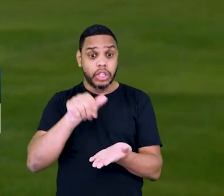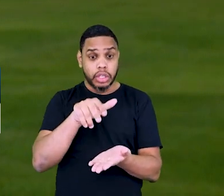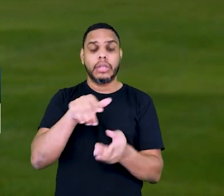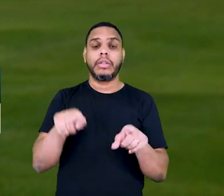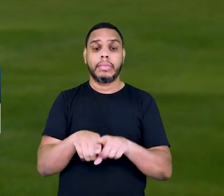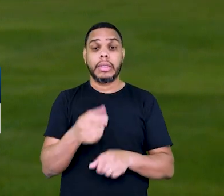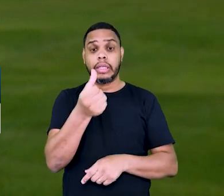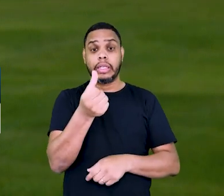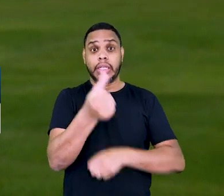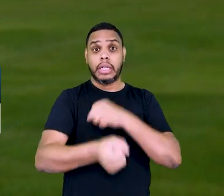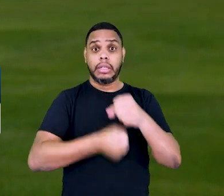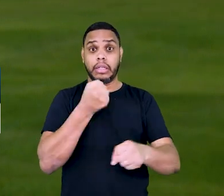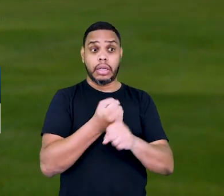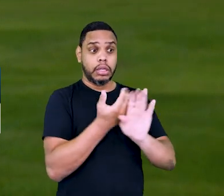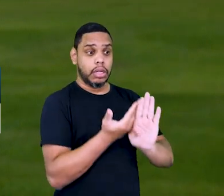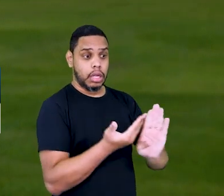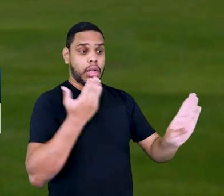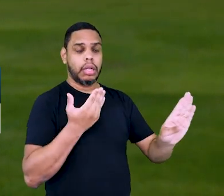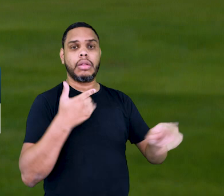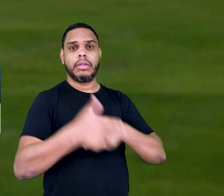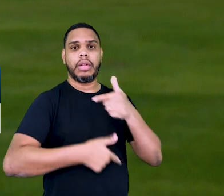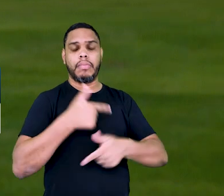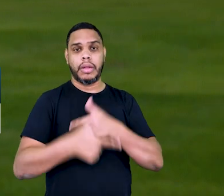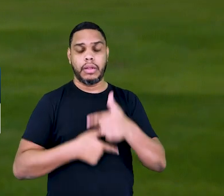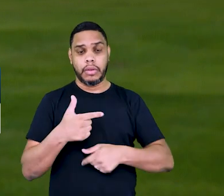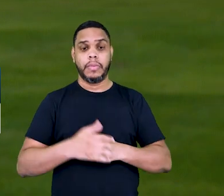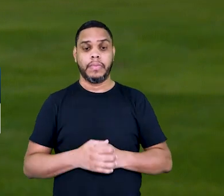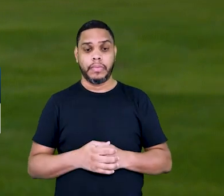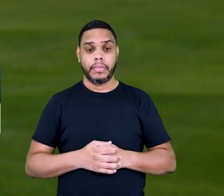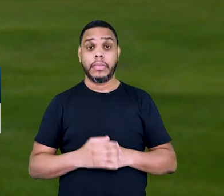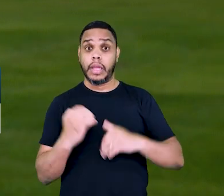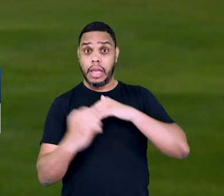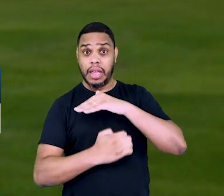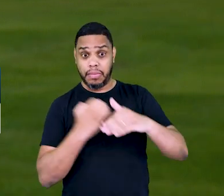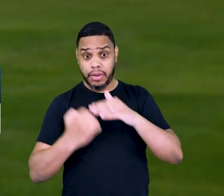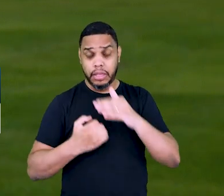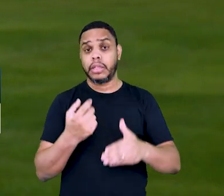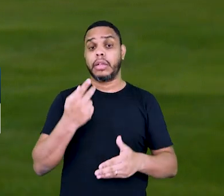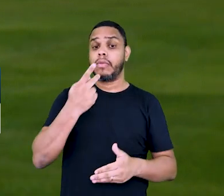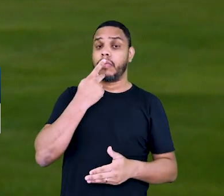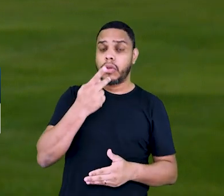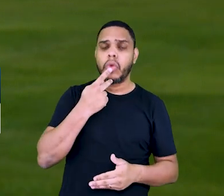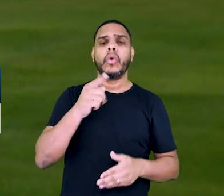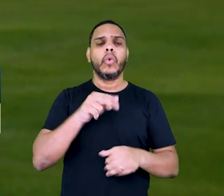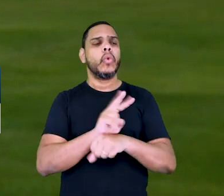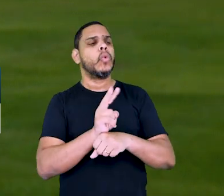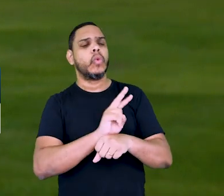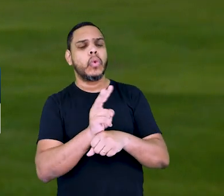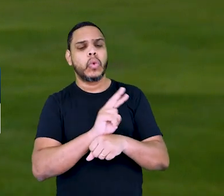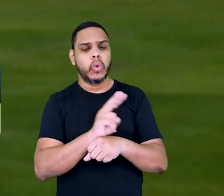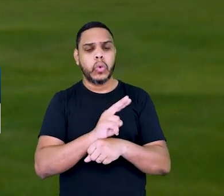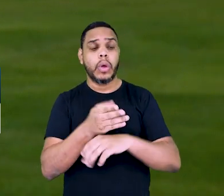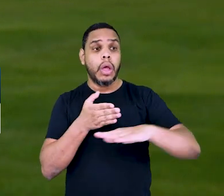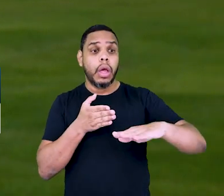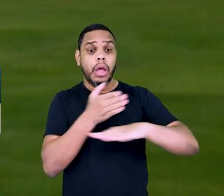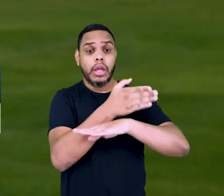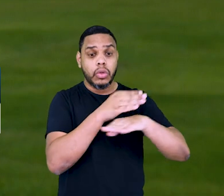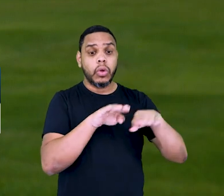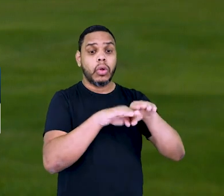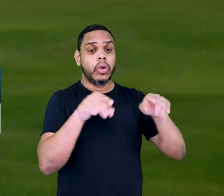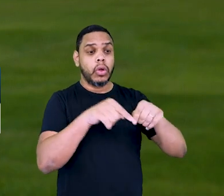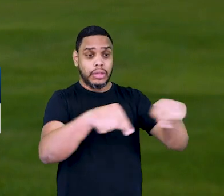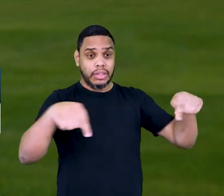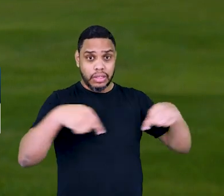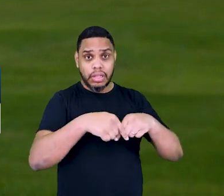anos afastado pelo INSS. A empregadora, em defesa, justificou que o inspetor entrou no almoxarifado sem